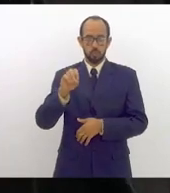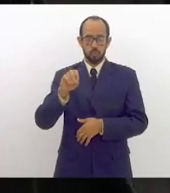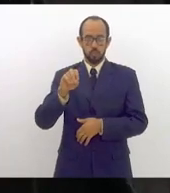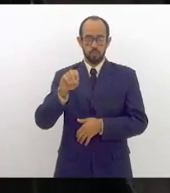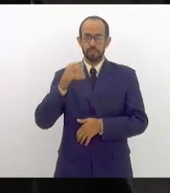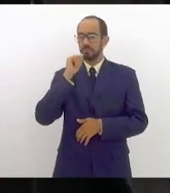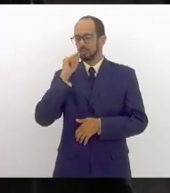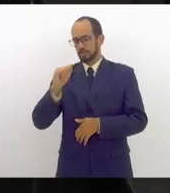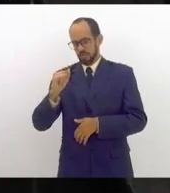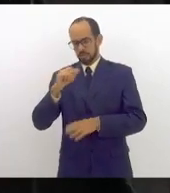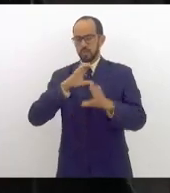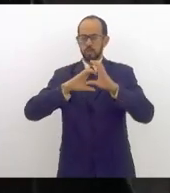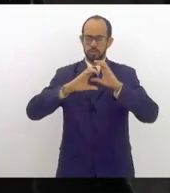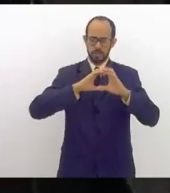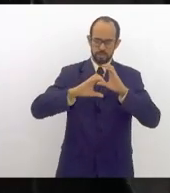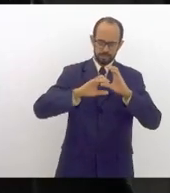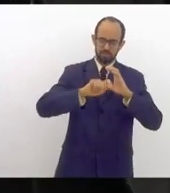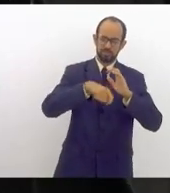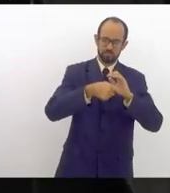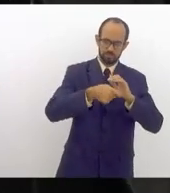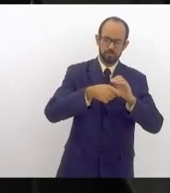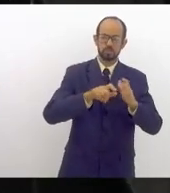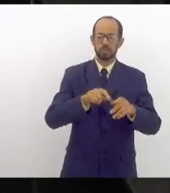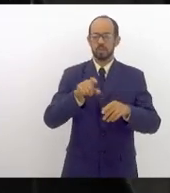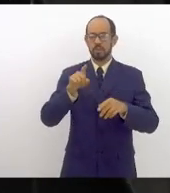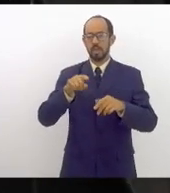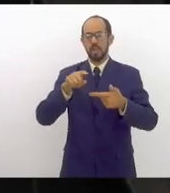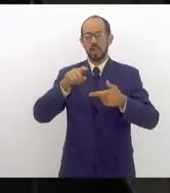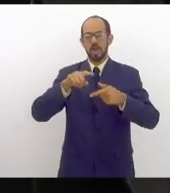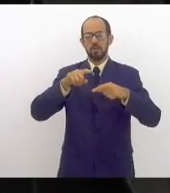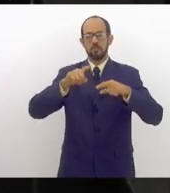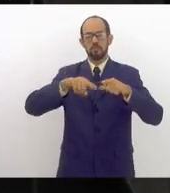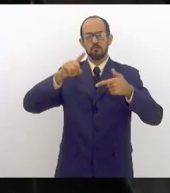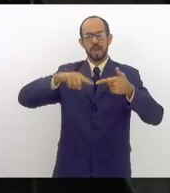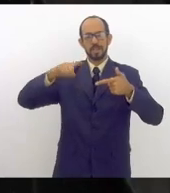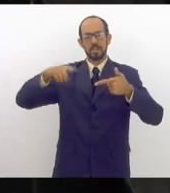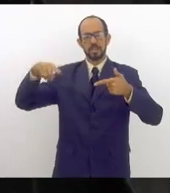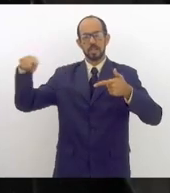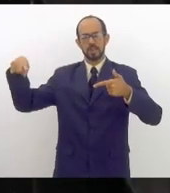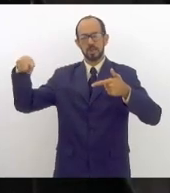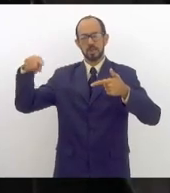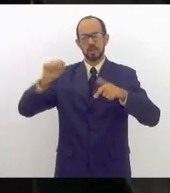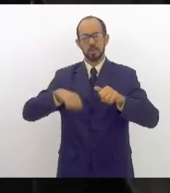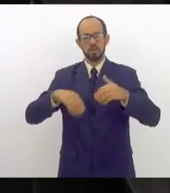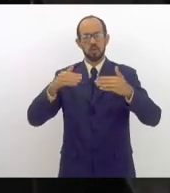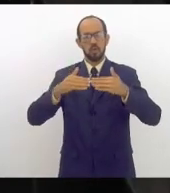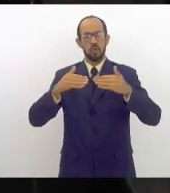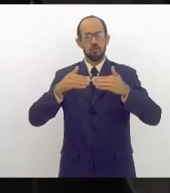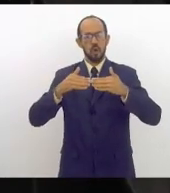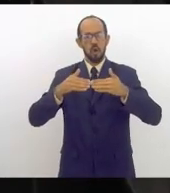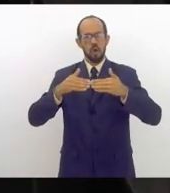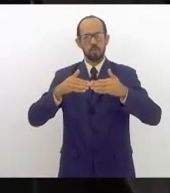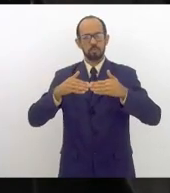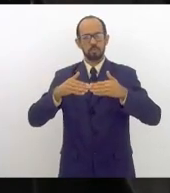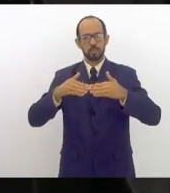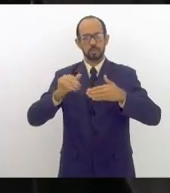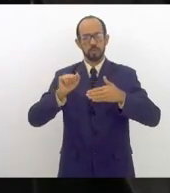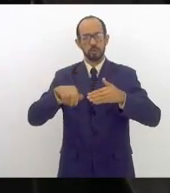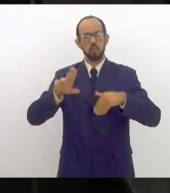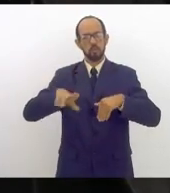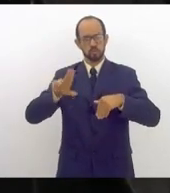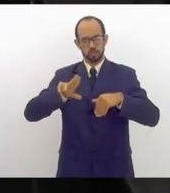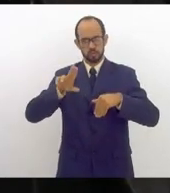é variável segundo cada um dos consumos. Tem alíquotas